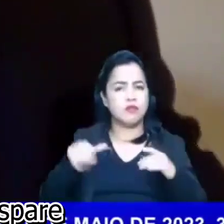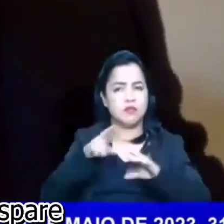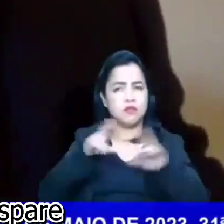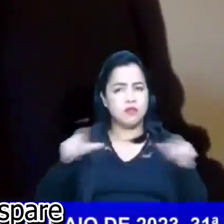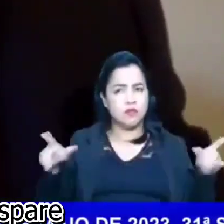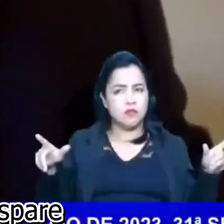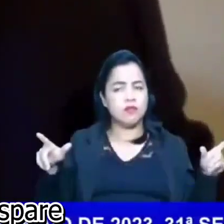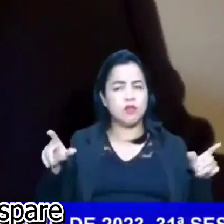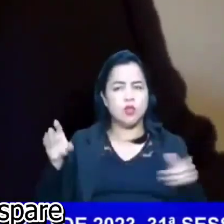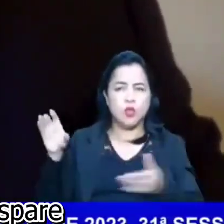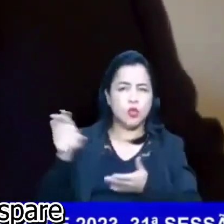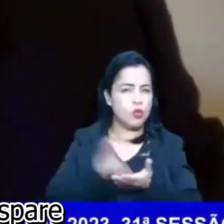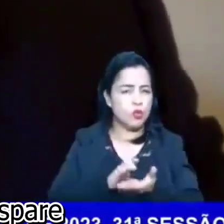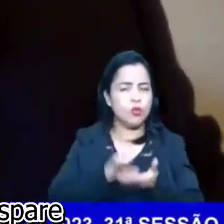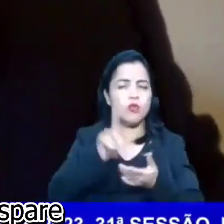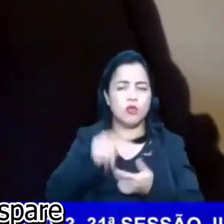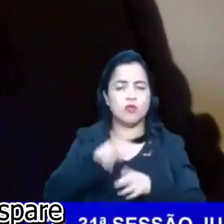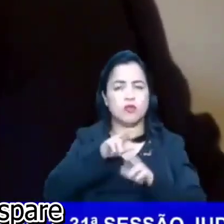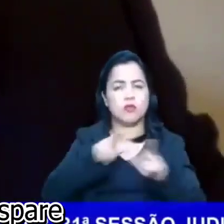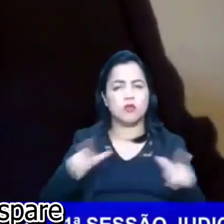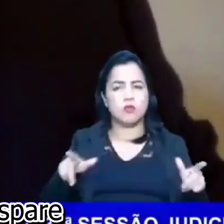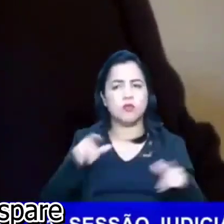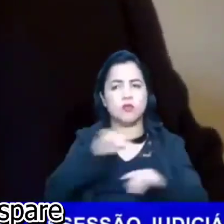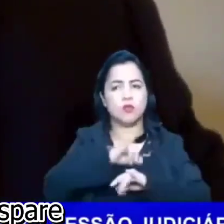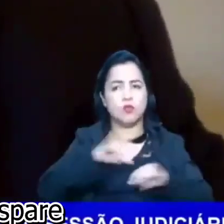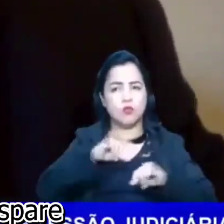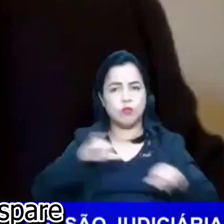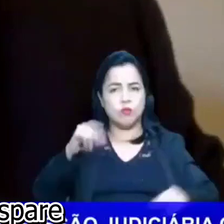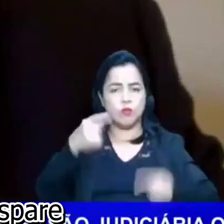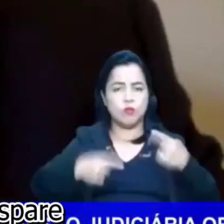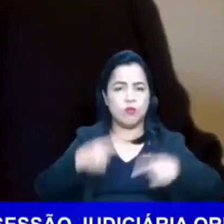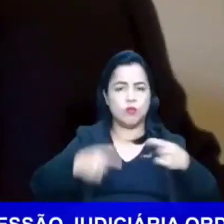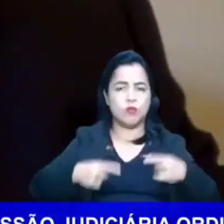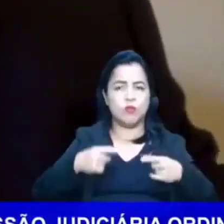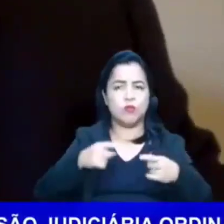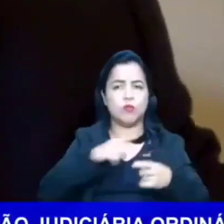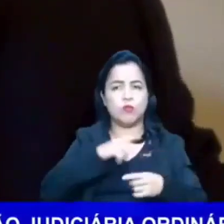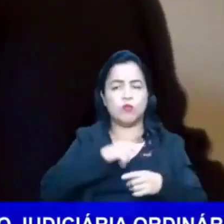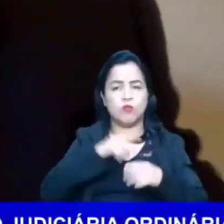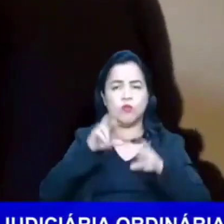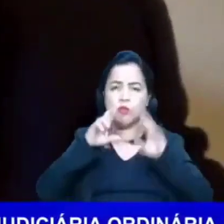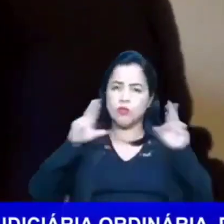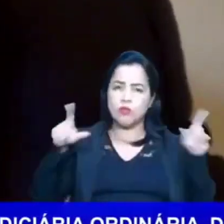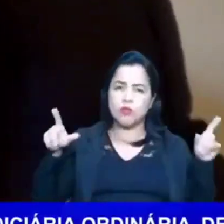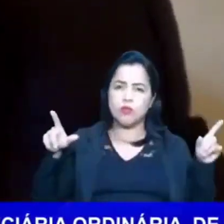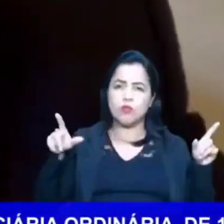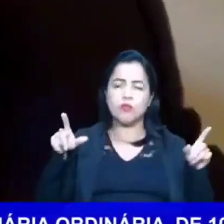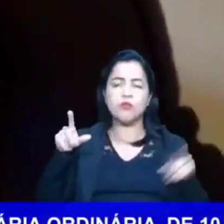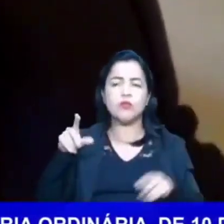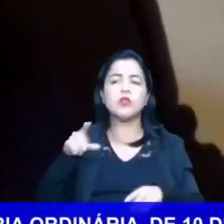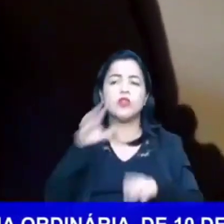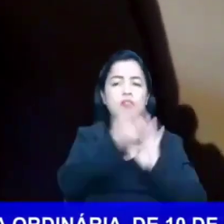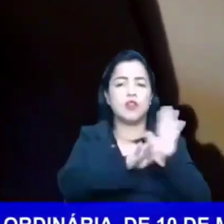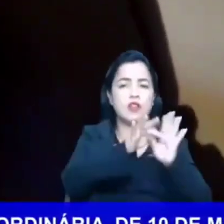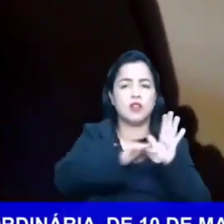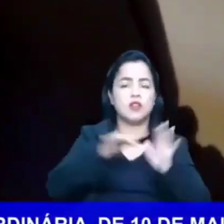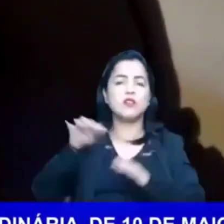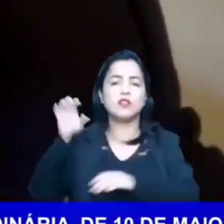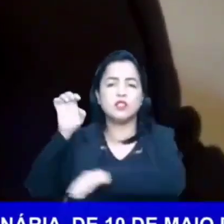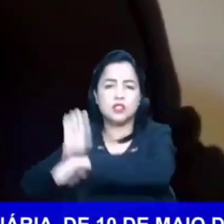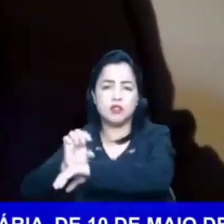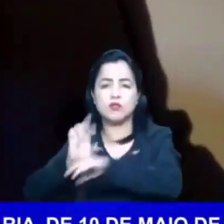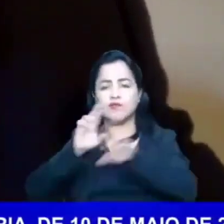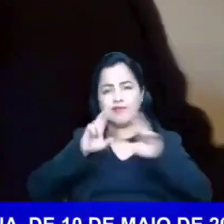de valores e uma campanha totalmente díspare de federal para estadual.